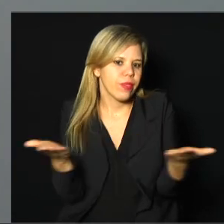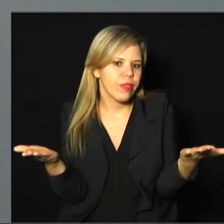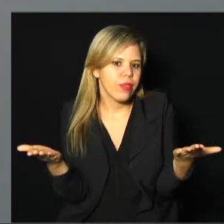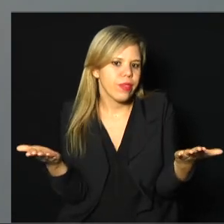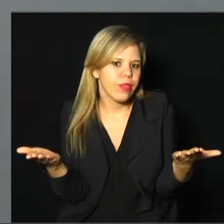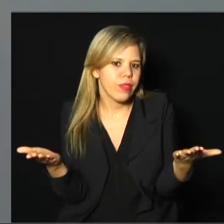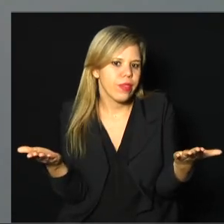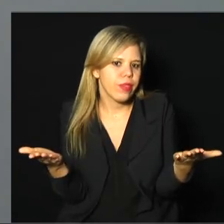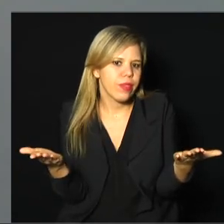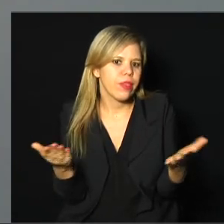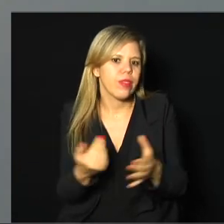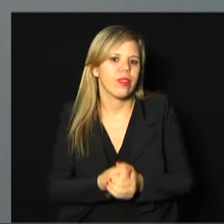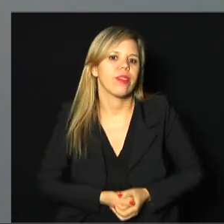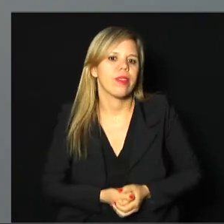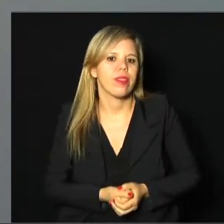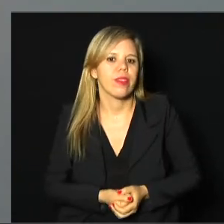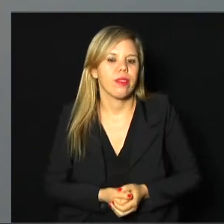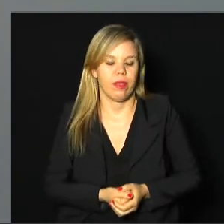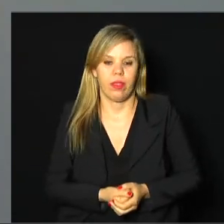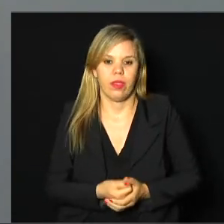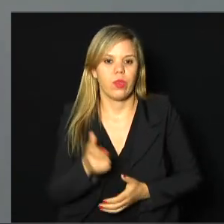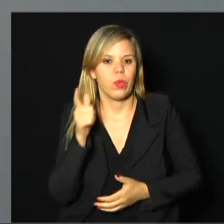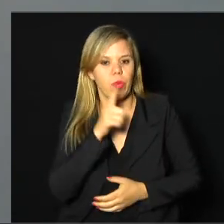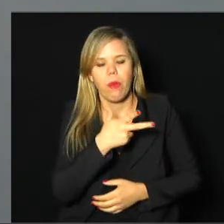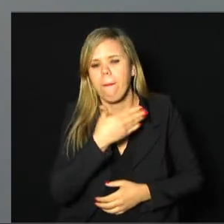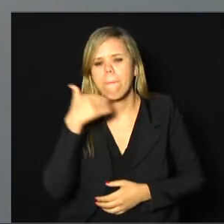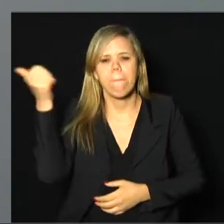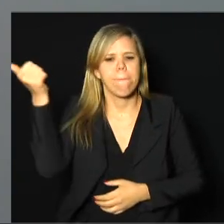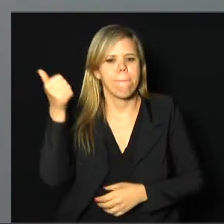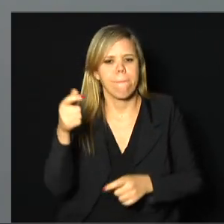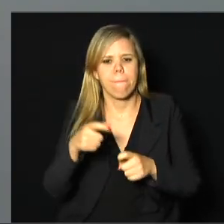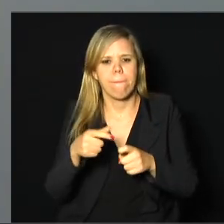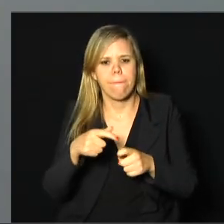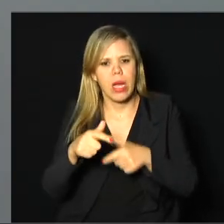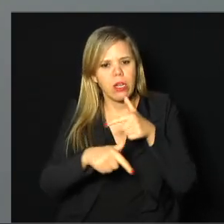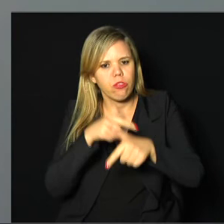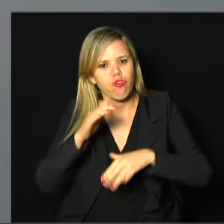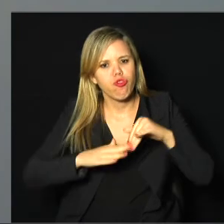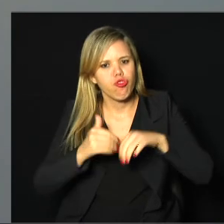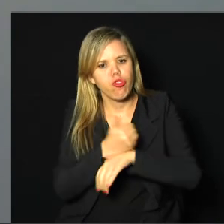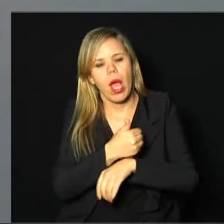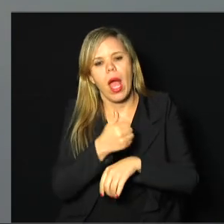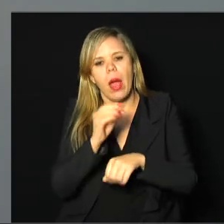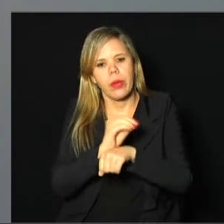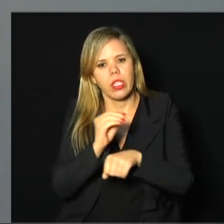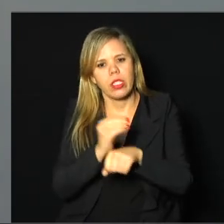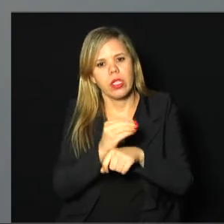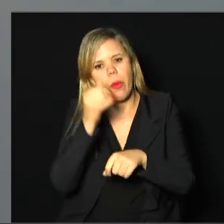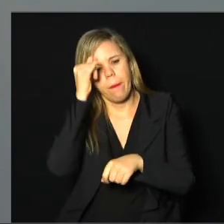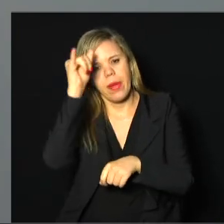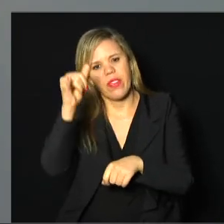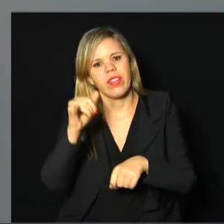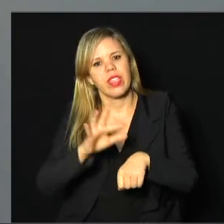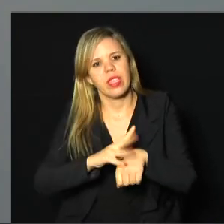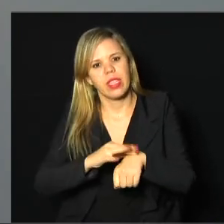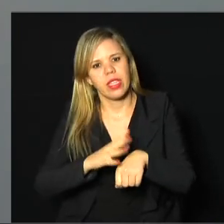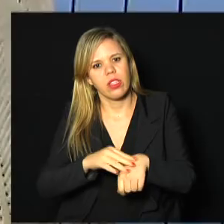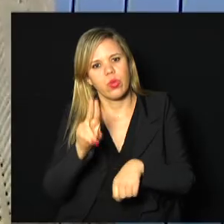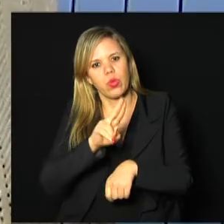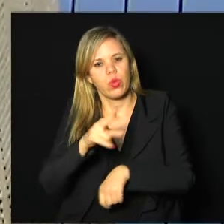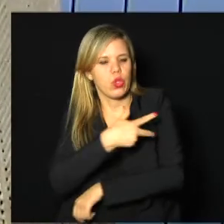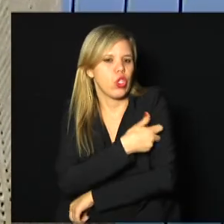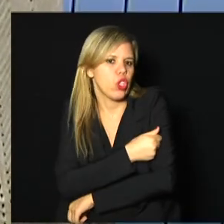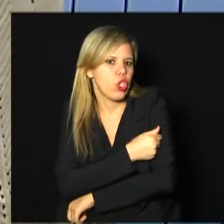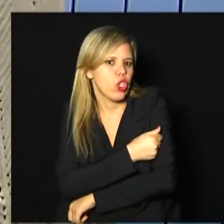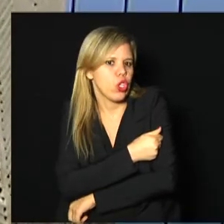com vocês sobre um dos maiores ganhos da medicina, que é a proteção contra as doenças através da vacina. A